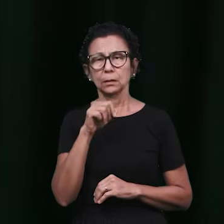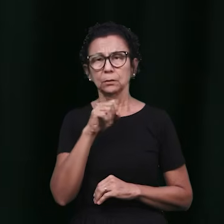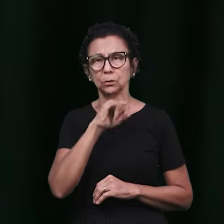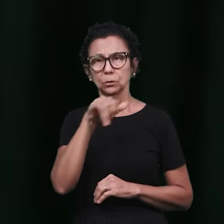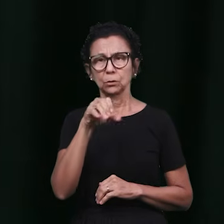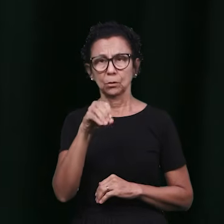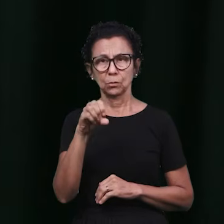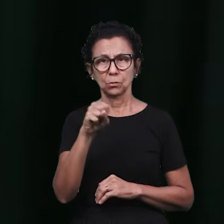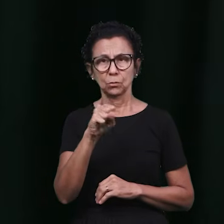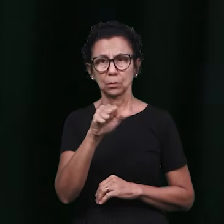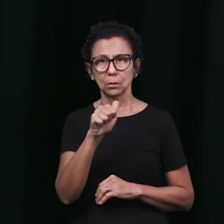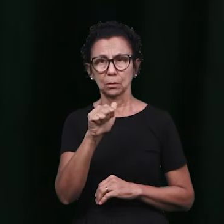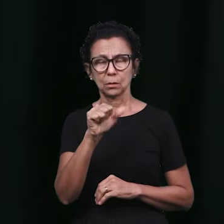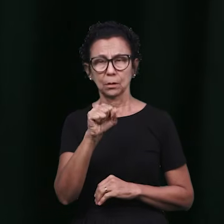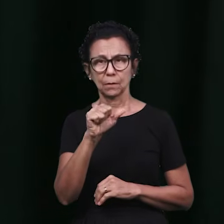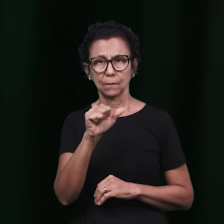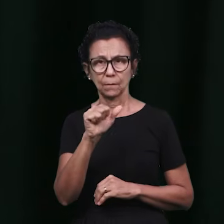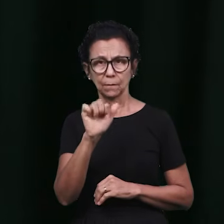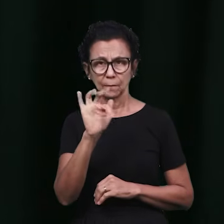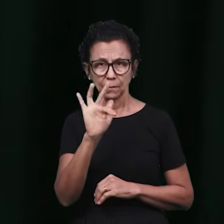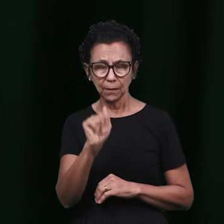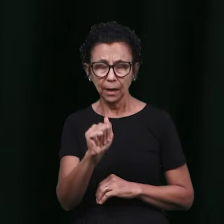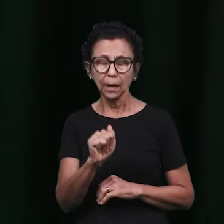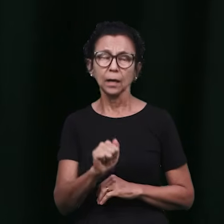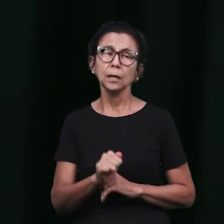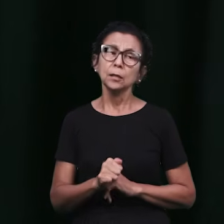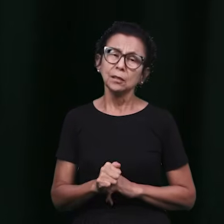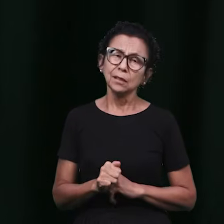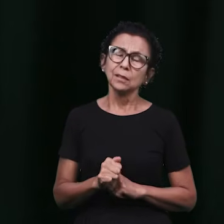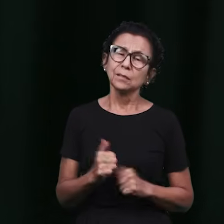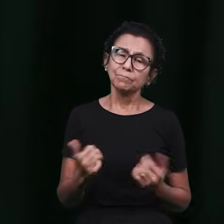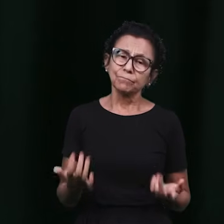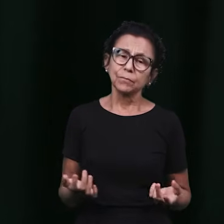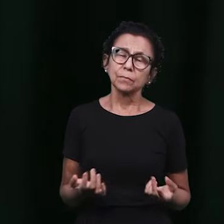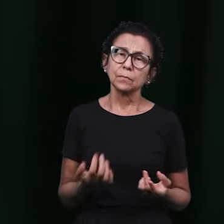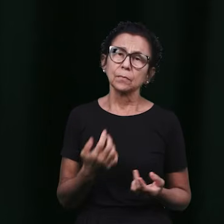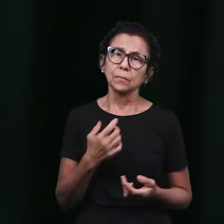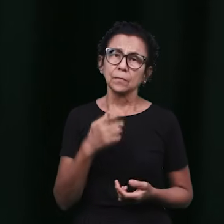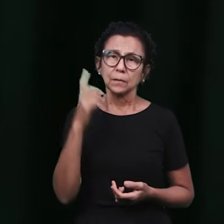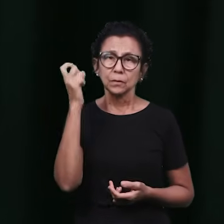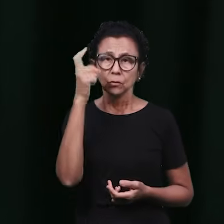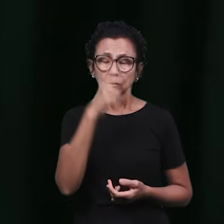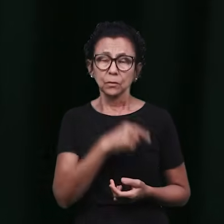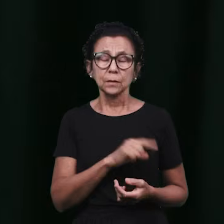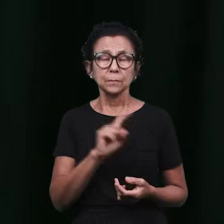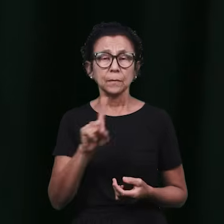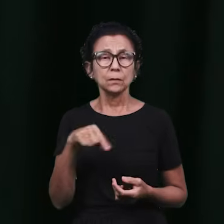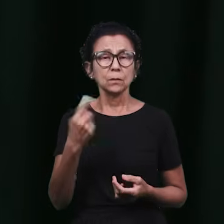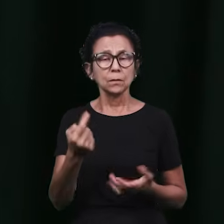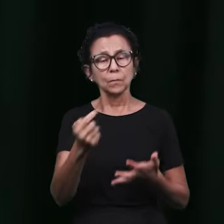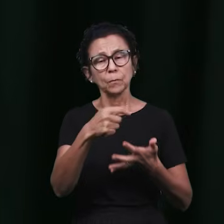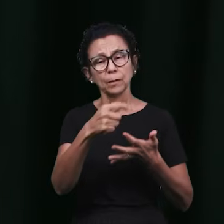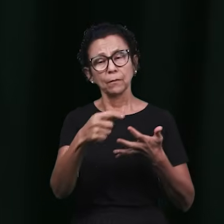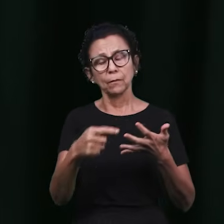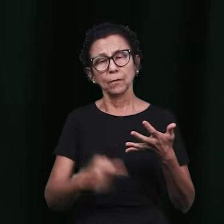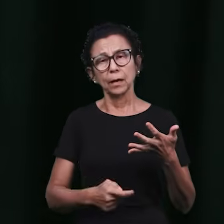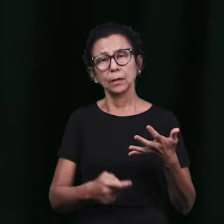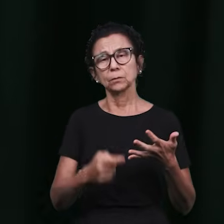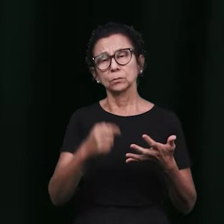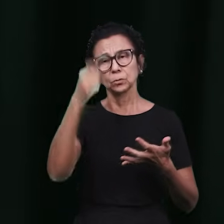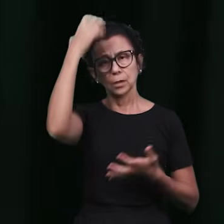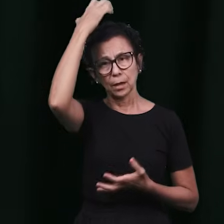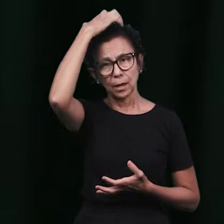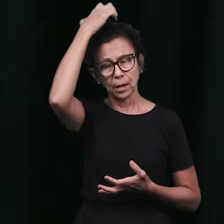no final ele teve uma dificuldade. Josafá, nós vemos Ezequias, Josias. Então, nós vemos vários